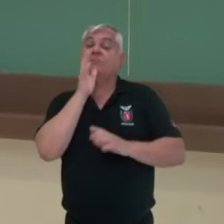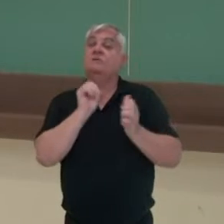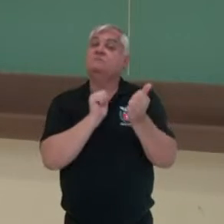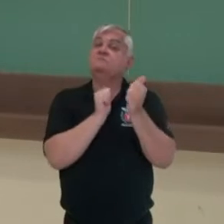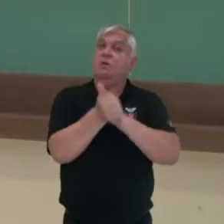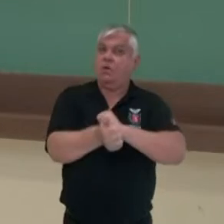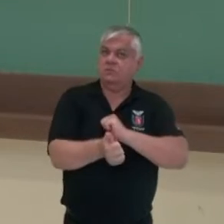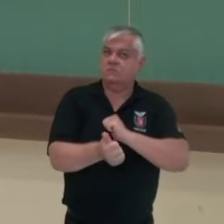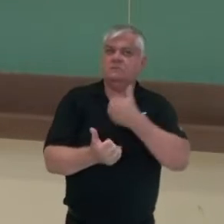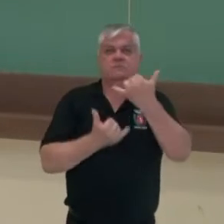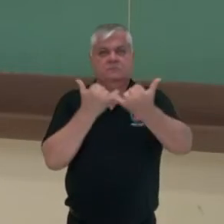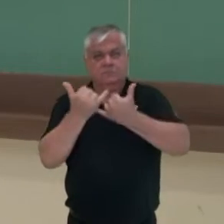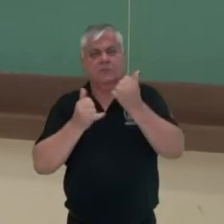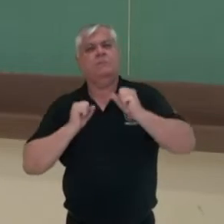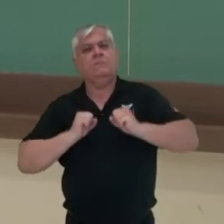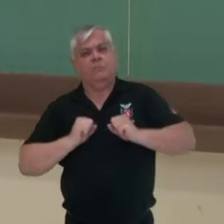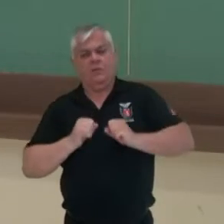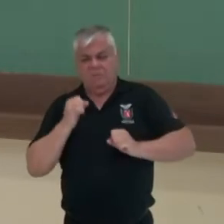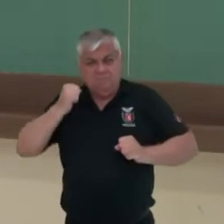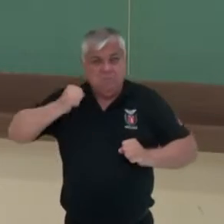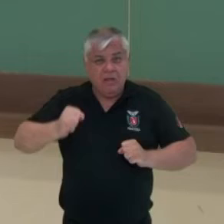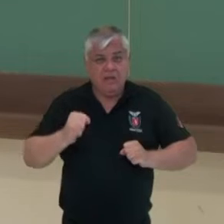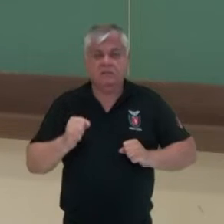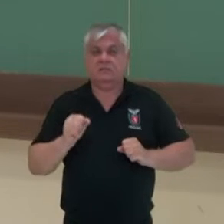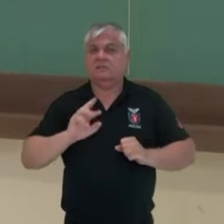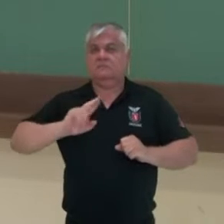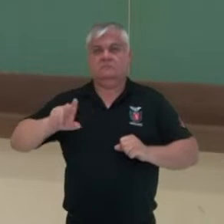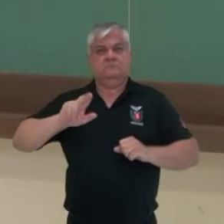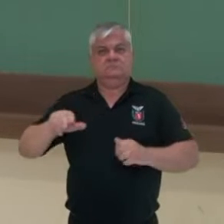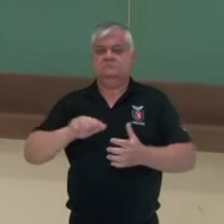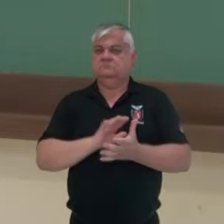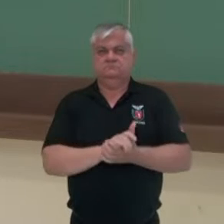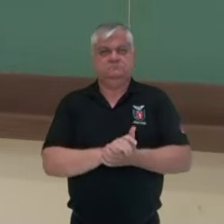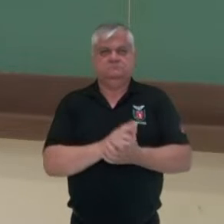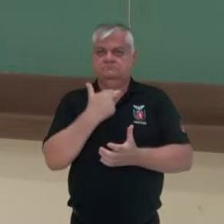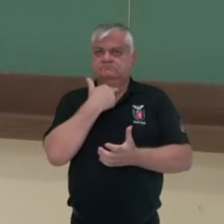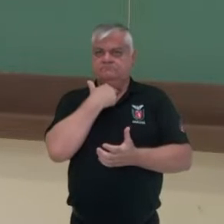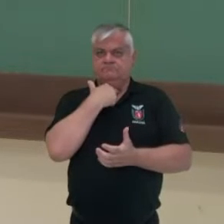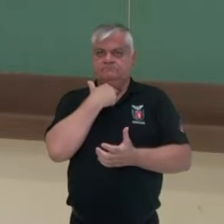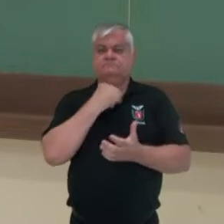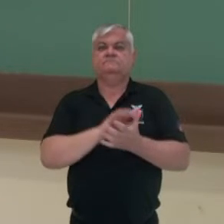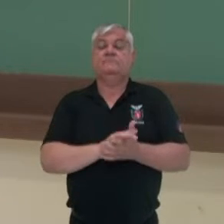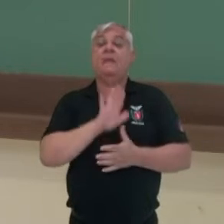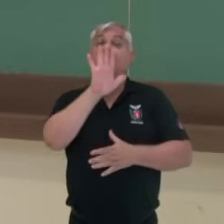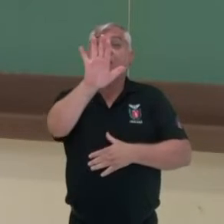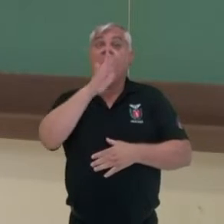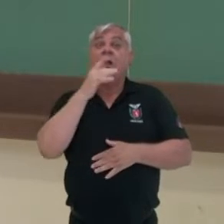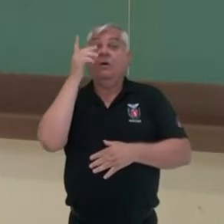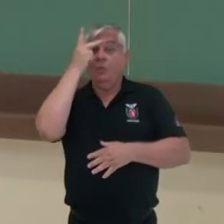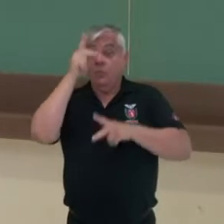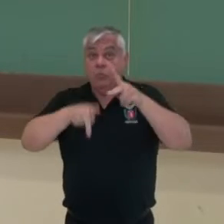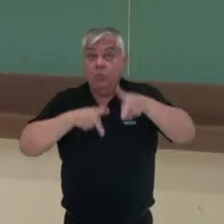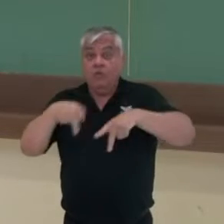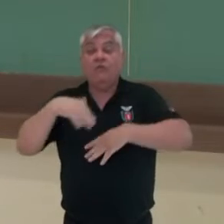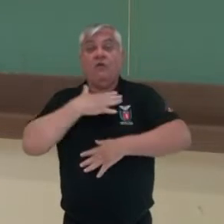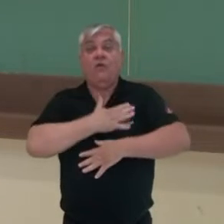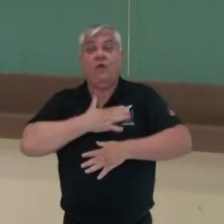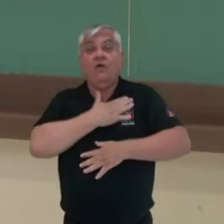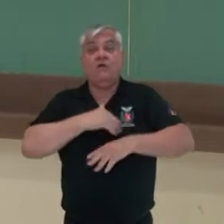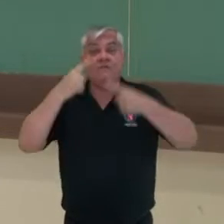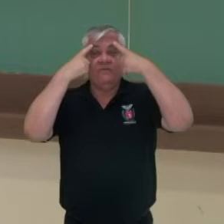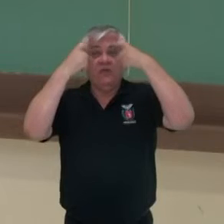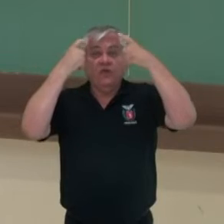para a esportivização. Né? A atração do público pela violência continuou e surgiram muitas